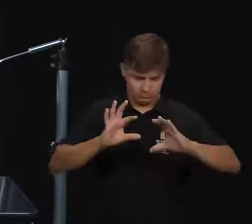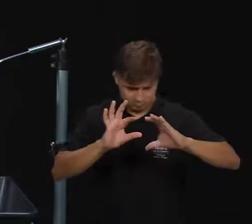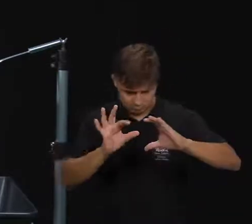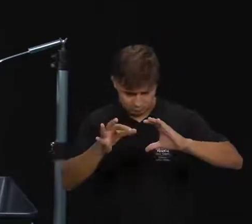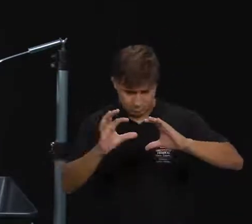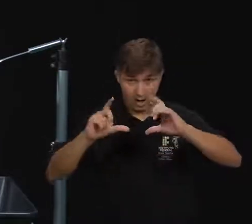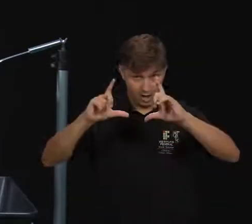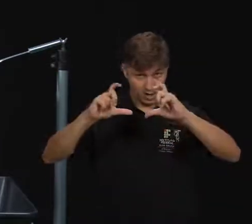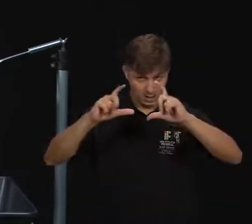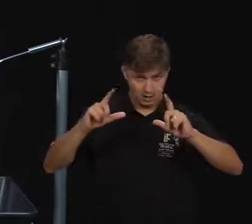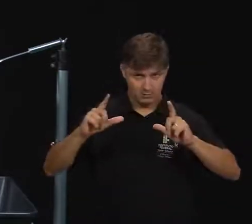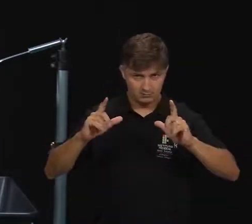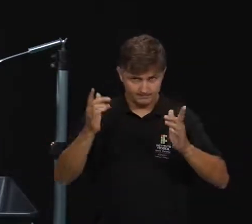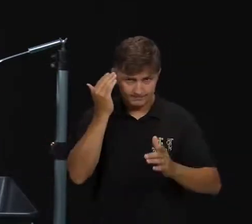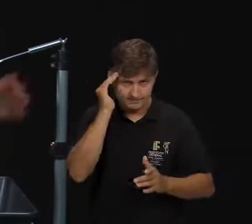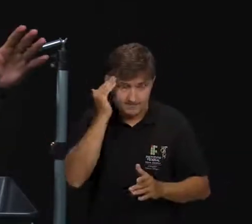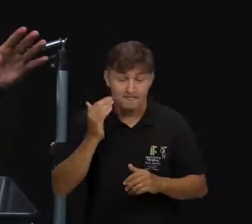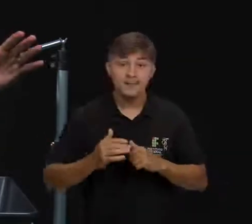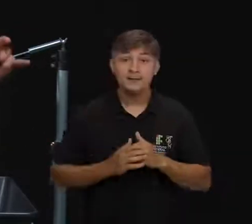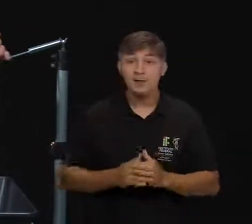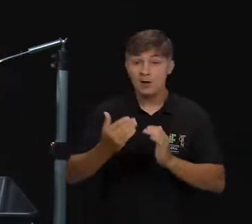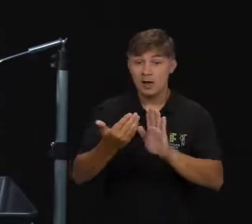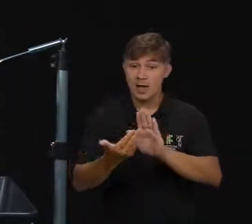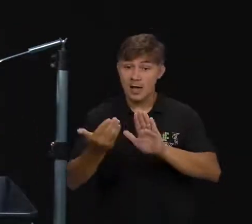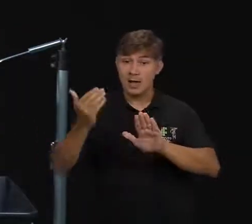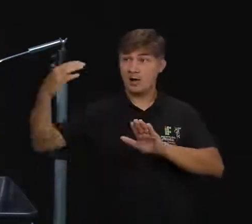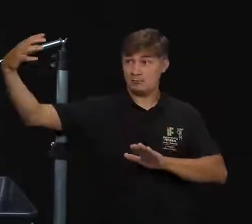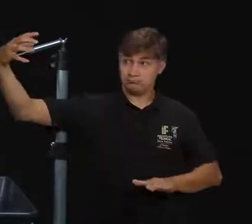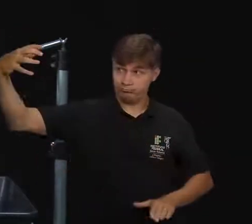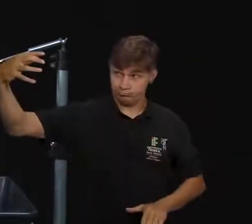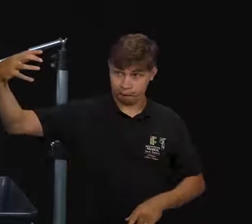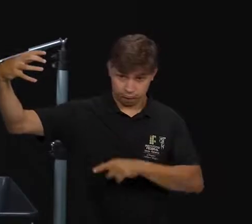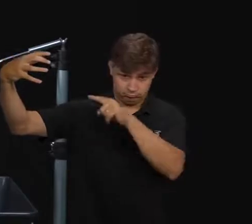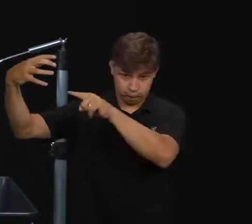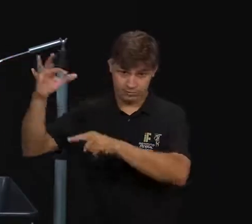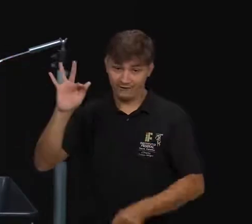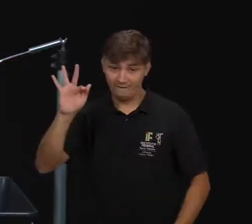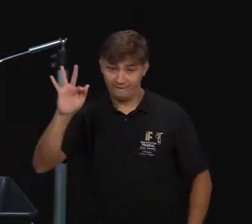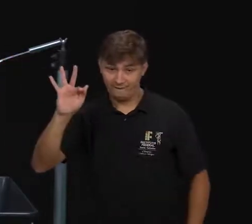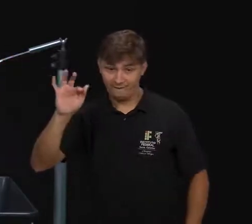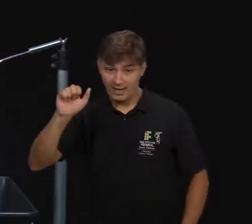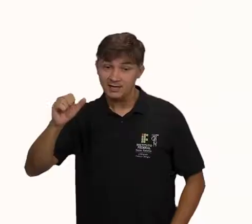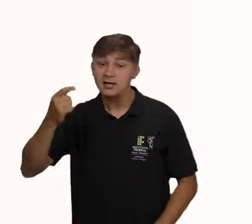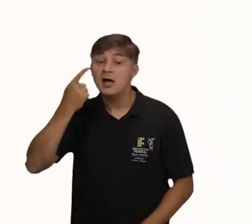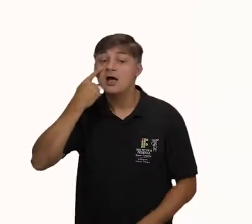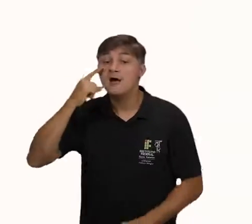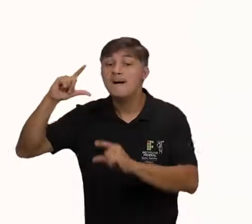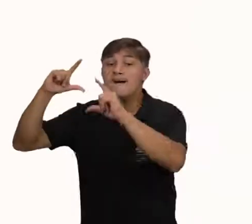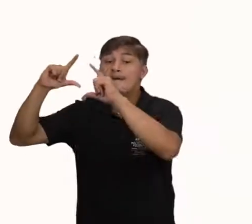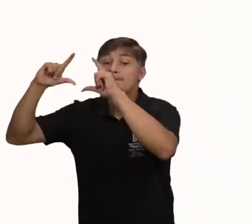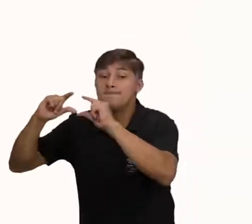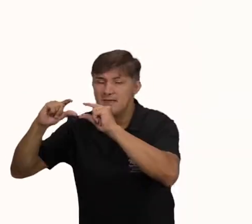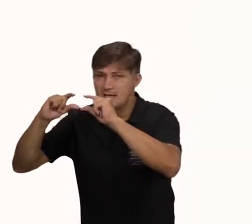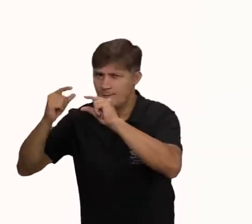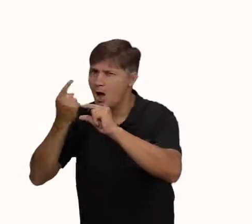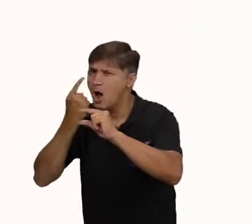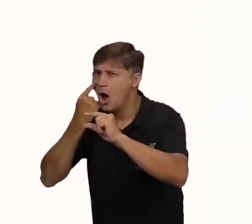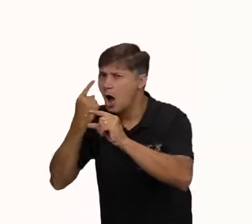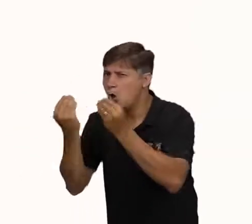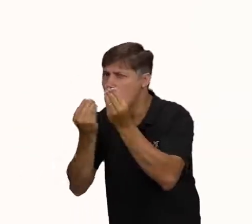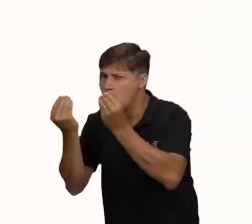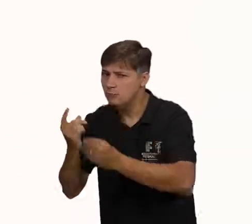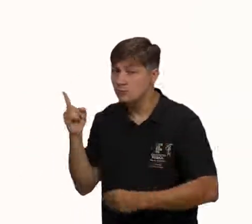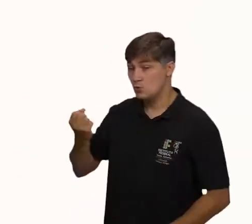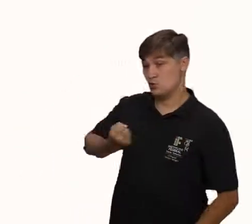essa velocidade que a gente vai alterar aqui. Então, atrás do flash aqui, ó, eu vou virar ele e vou colocar o obturador, a